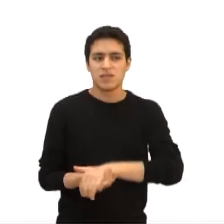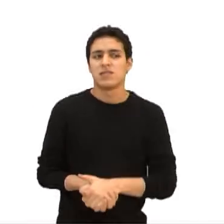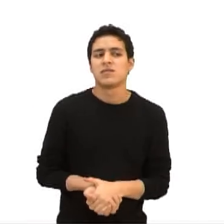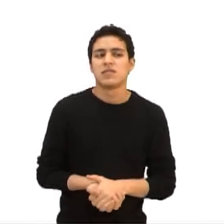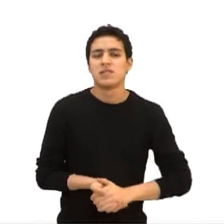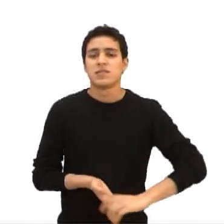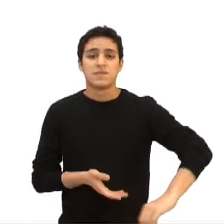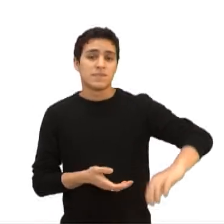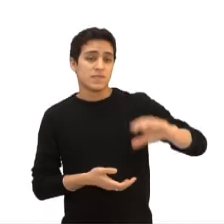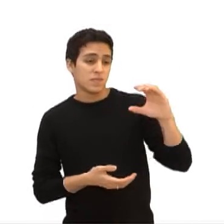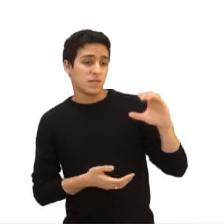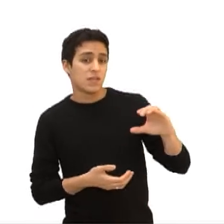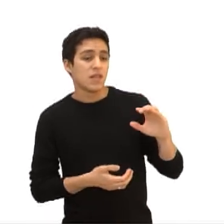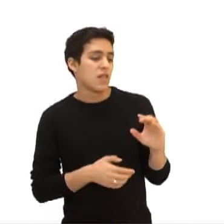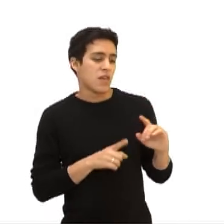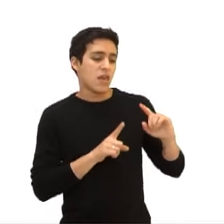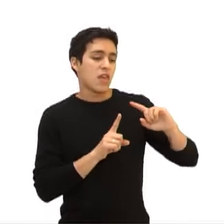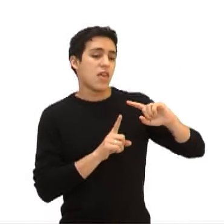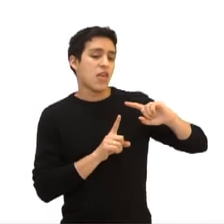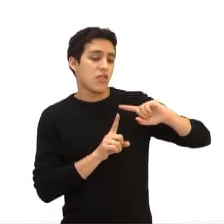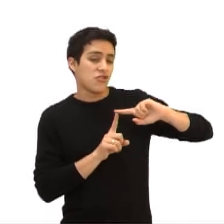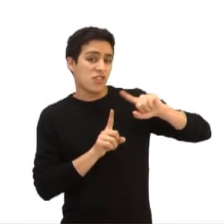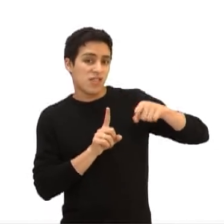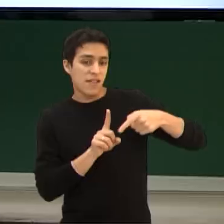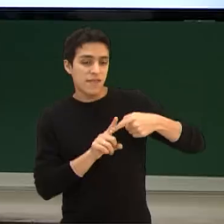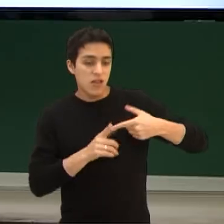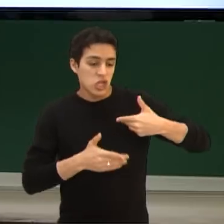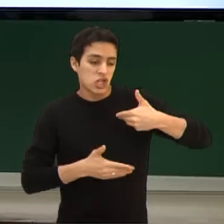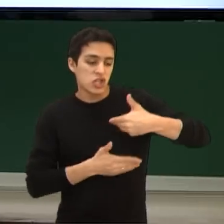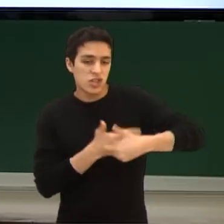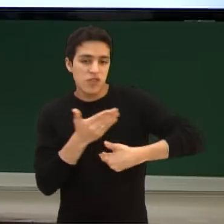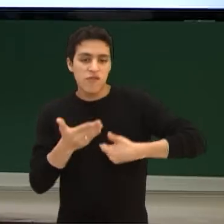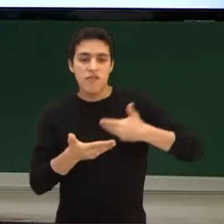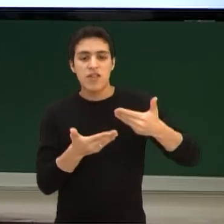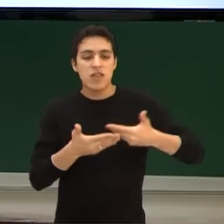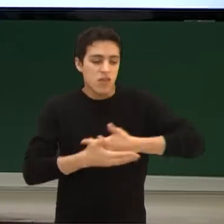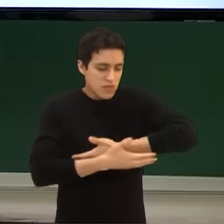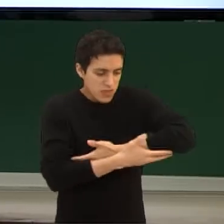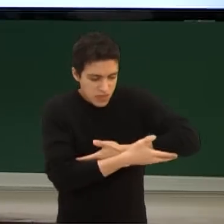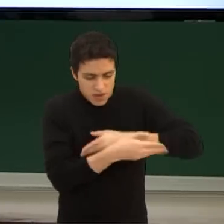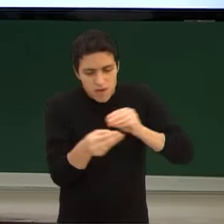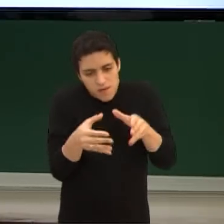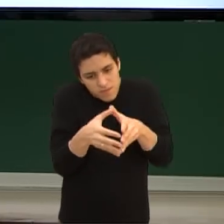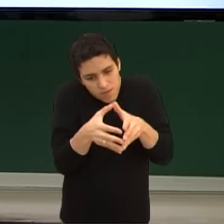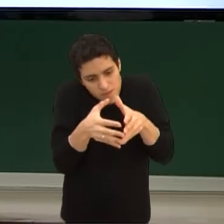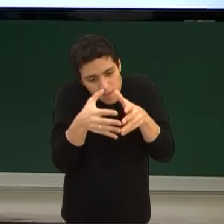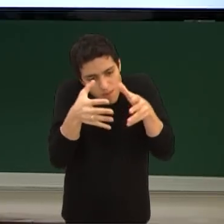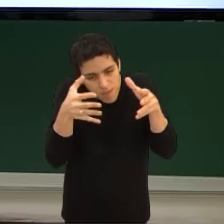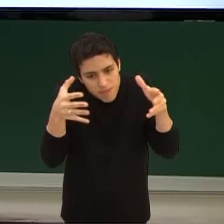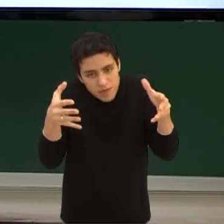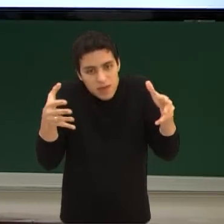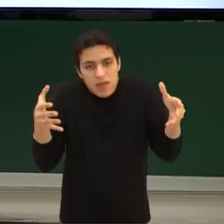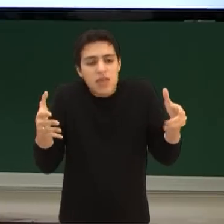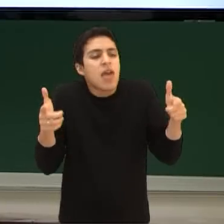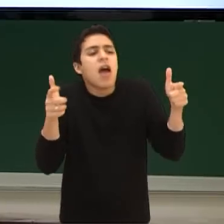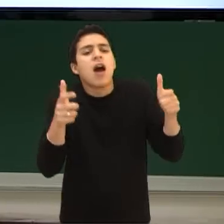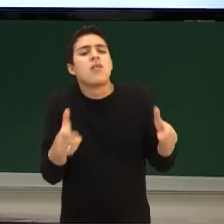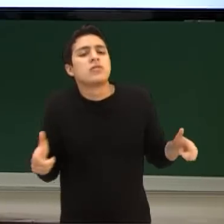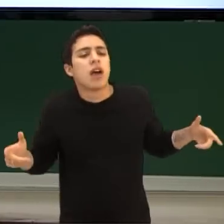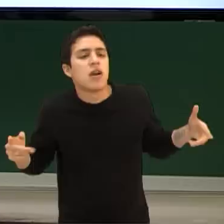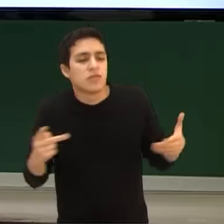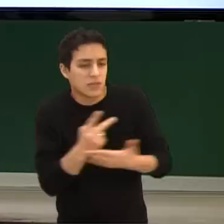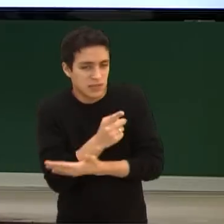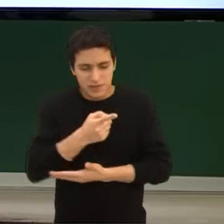E a letra C, a gestação, o desenvolvimento do feto até o seu nascimento, onde que acontece?